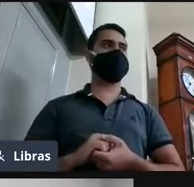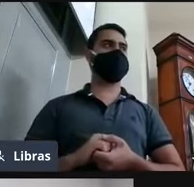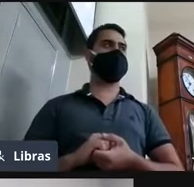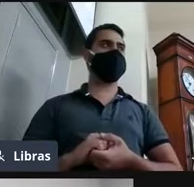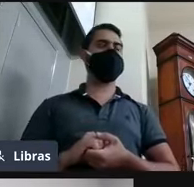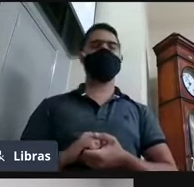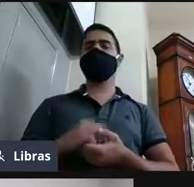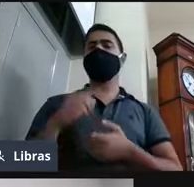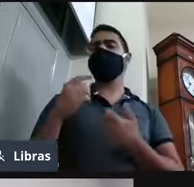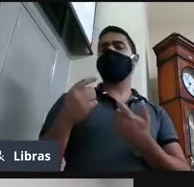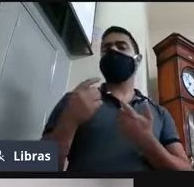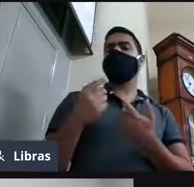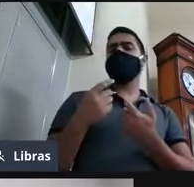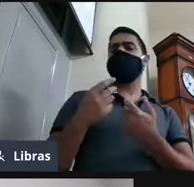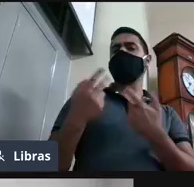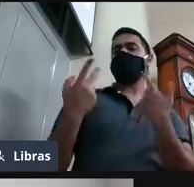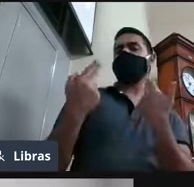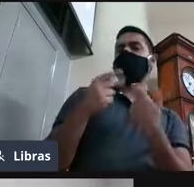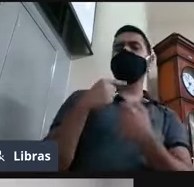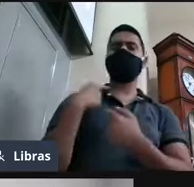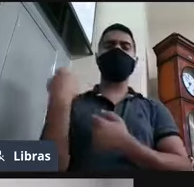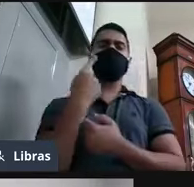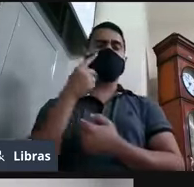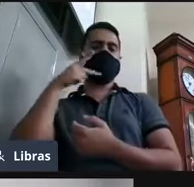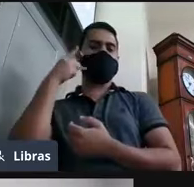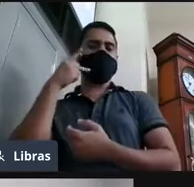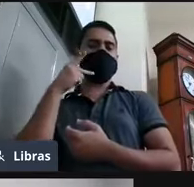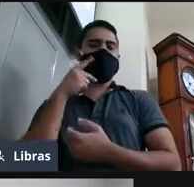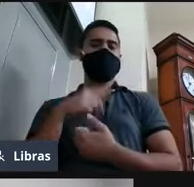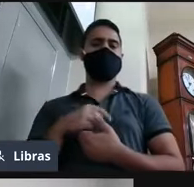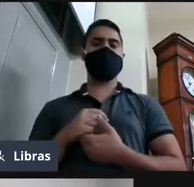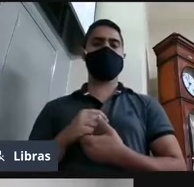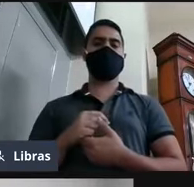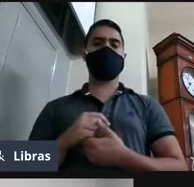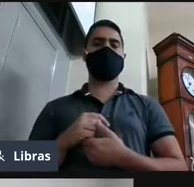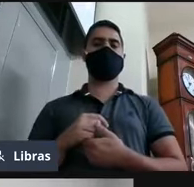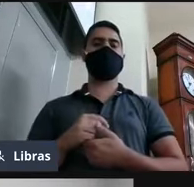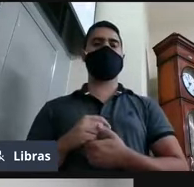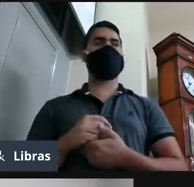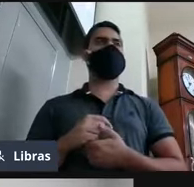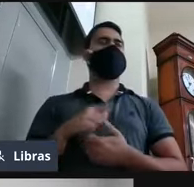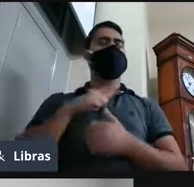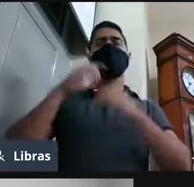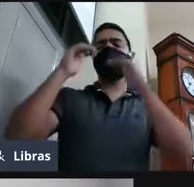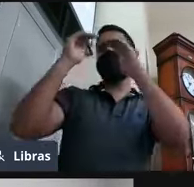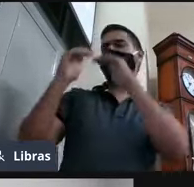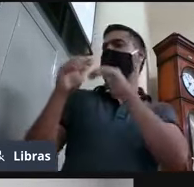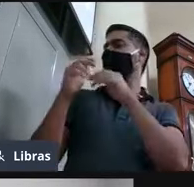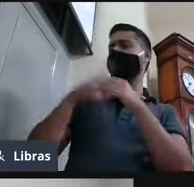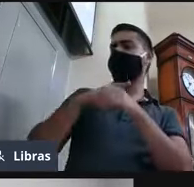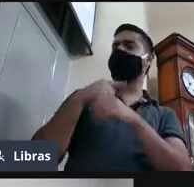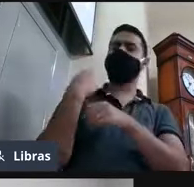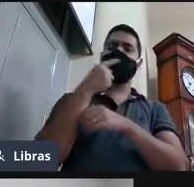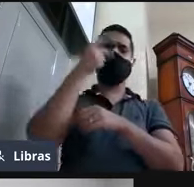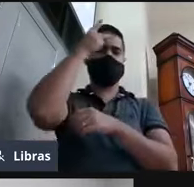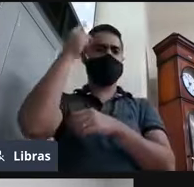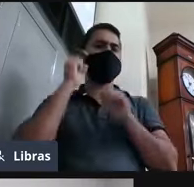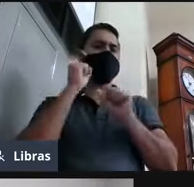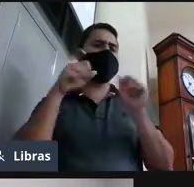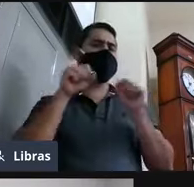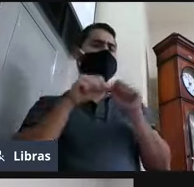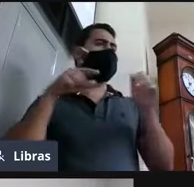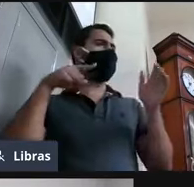do comum acordo de algum dos nossos pares, com respeito a que temos a todos vocês, que esses questionamentos